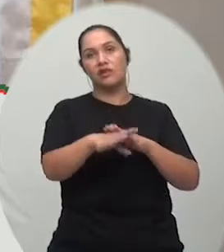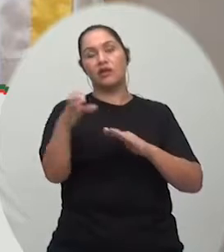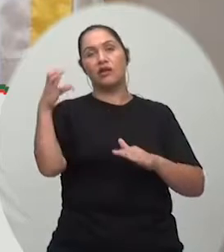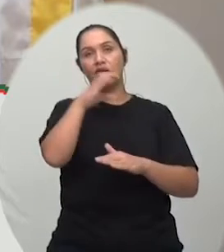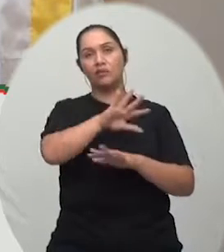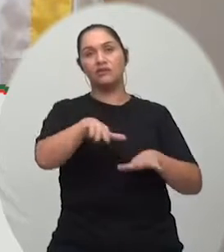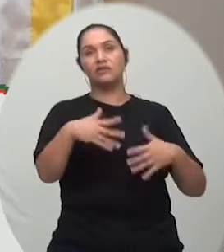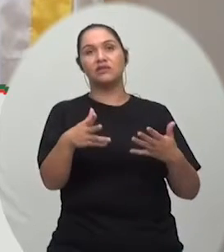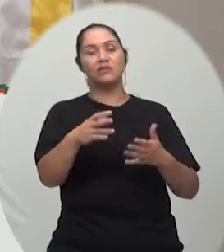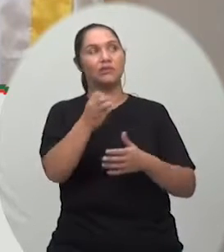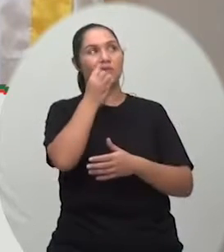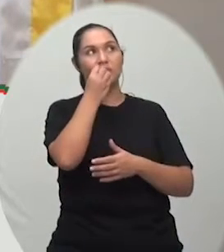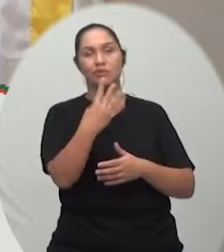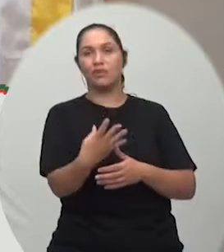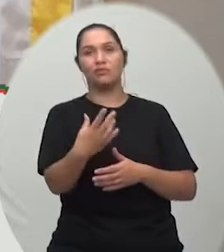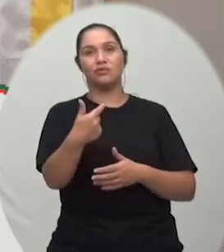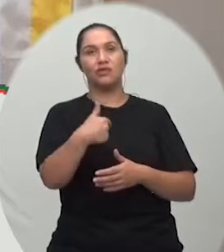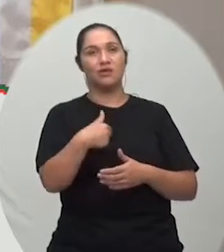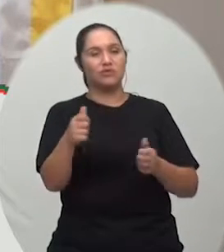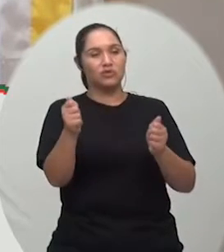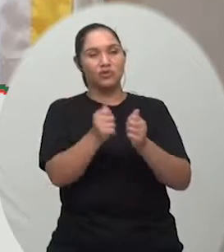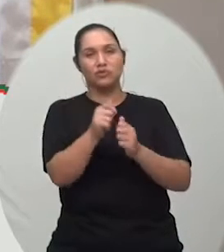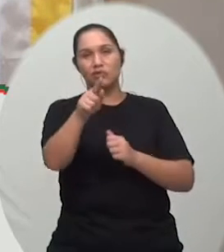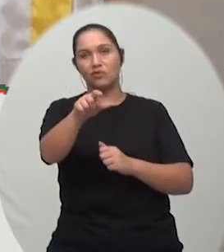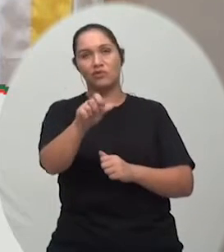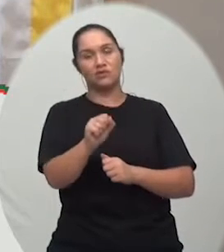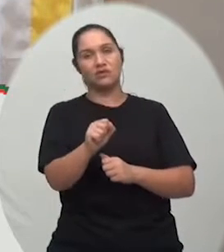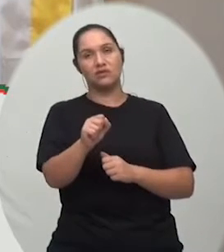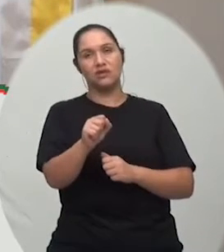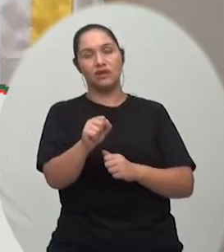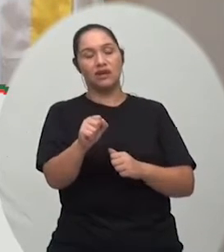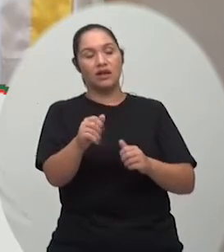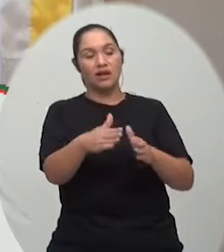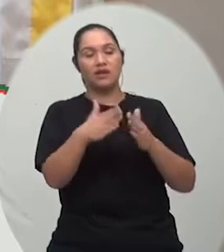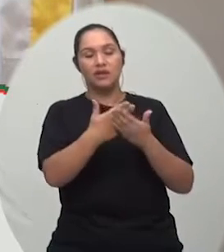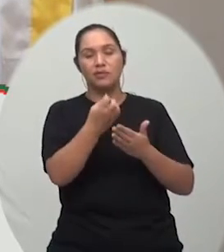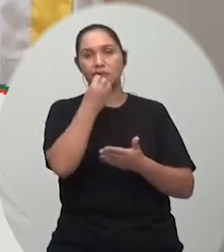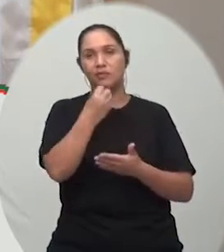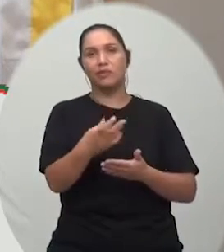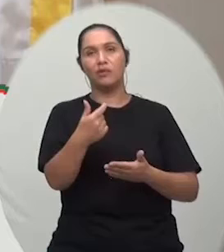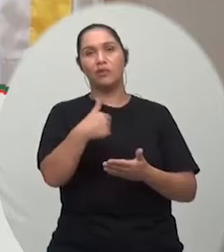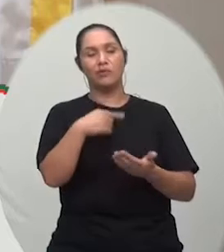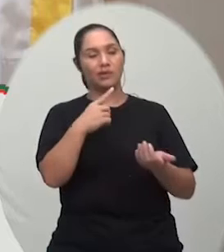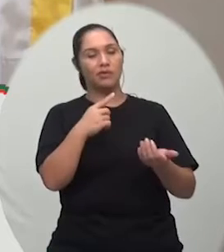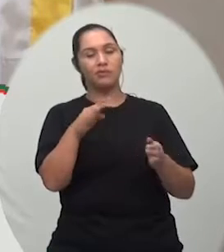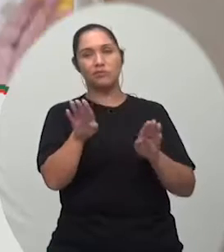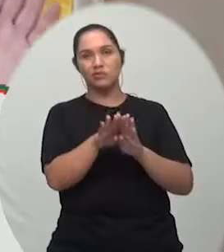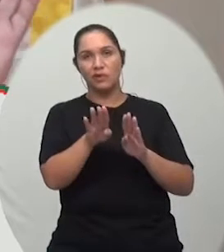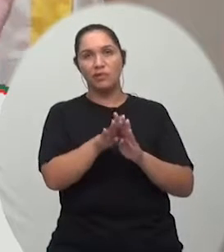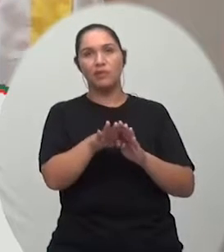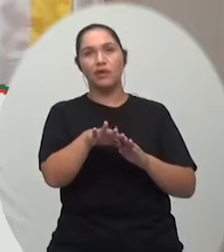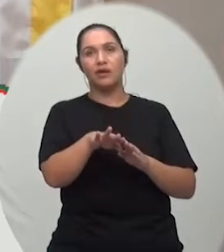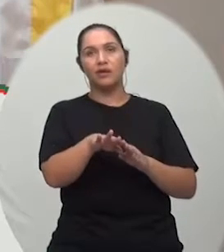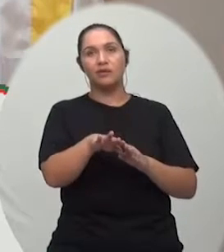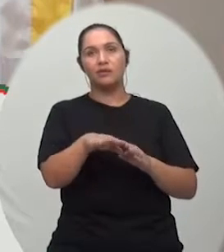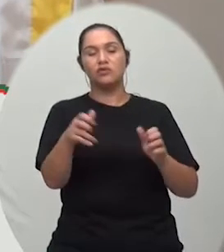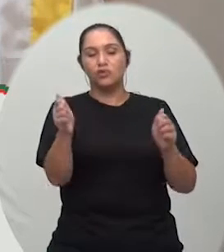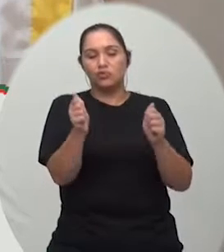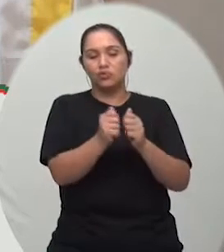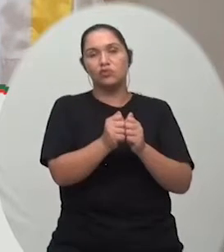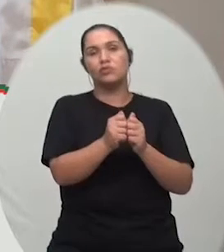fantástico isso aqui, né? Quer dizer, eu concordo com todos os itens desse requerimento. Nós estamos propondo para esse gargalo que a